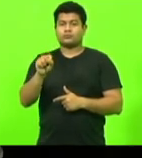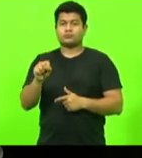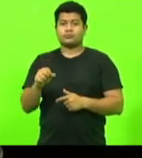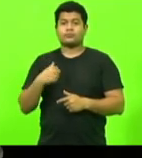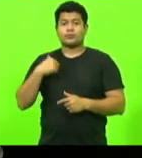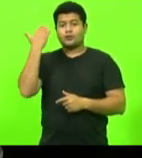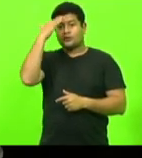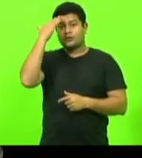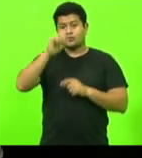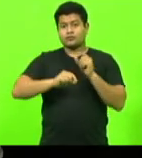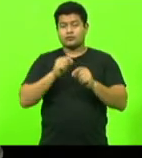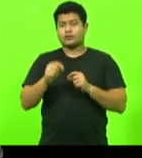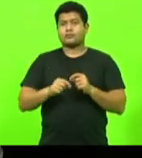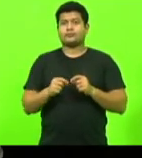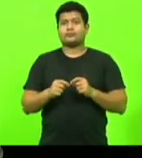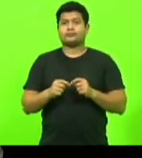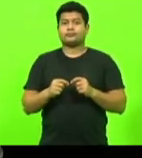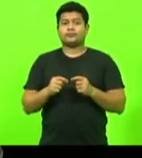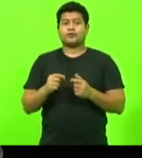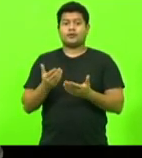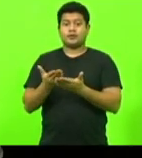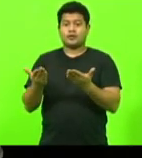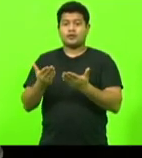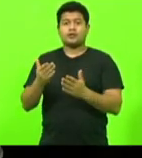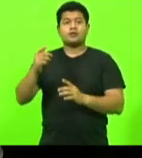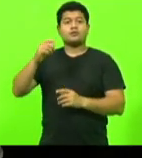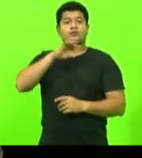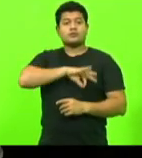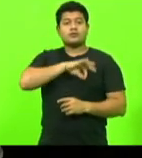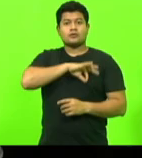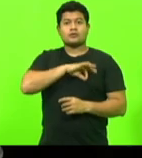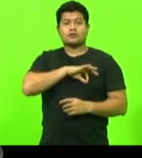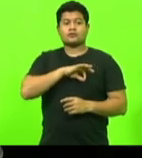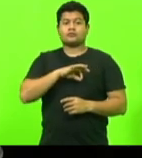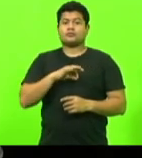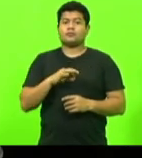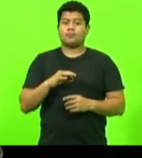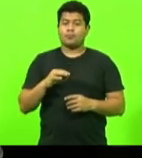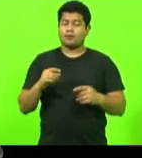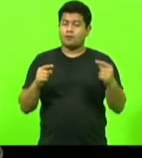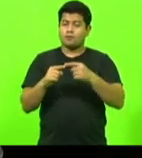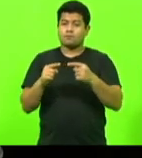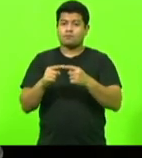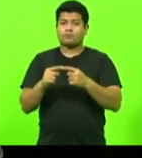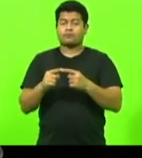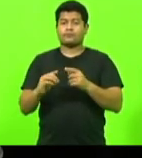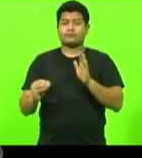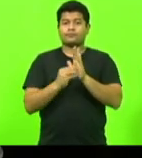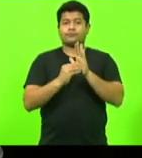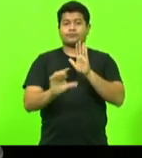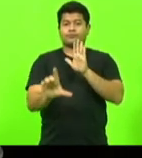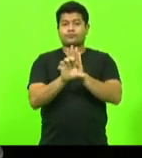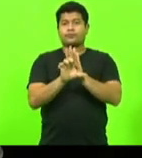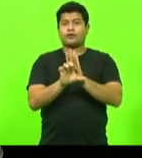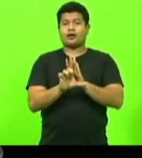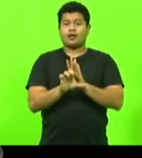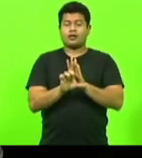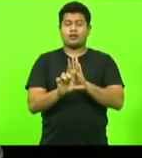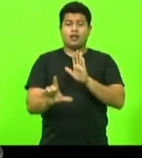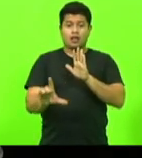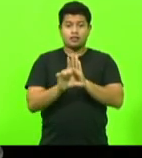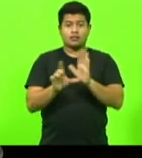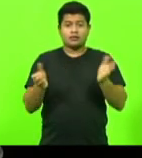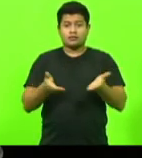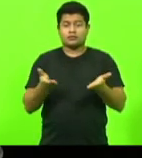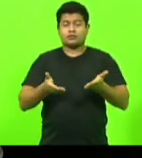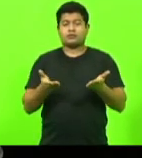a expressão pecuniária do cargo, consoante nível próprio, fixado em lei, no caso, a lei que fixa o